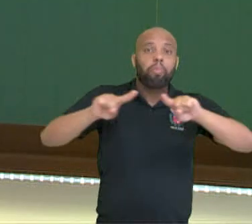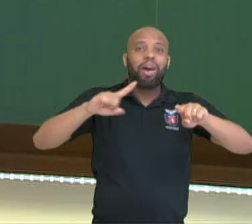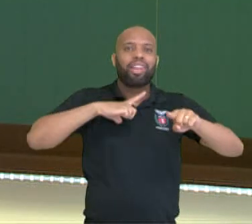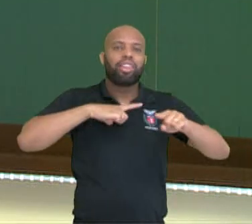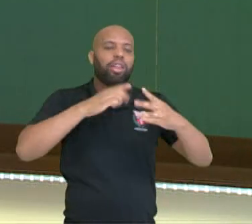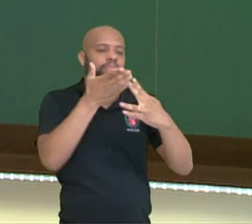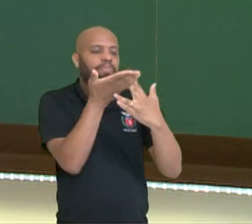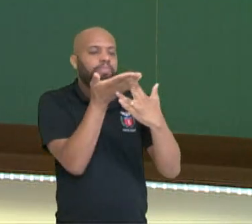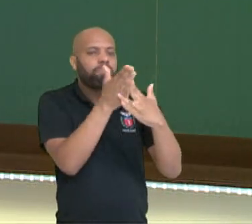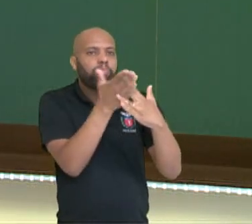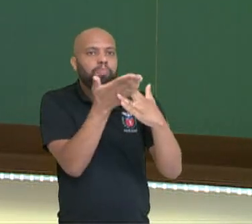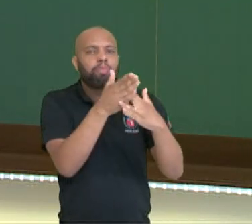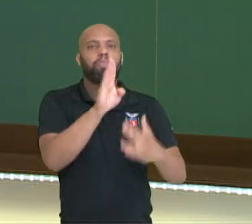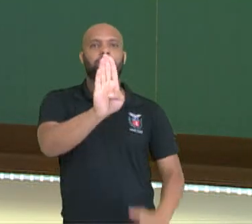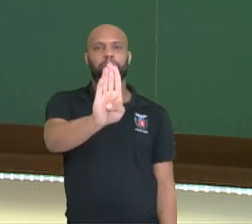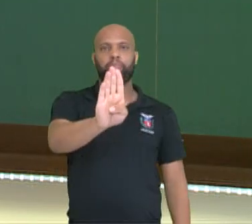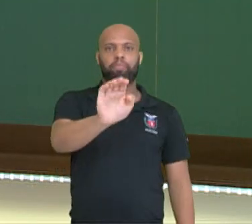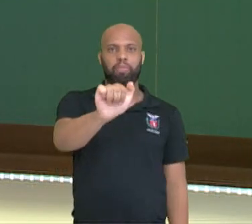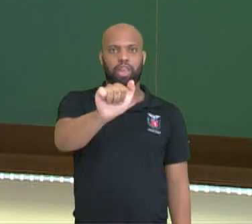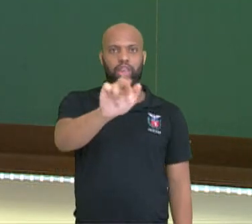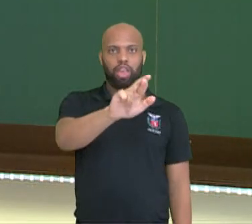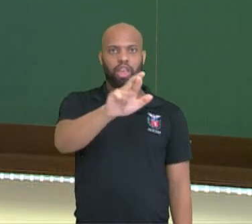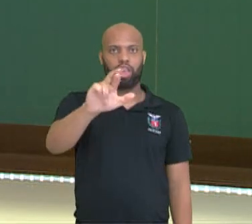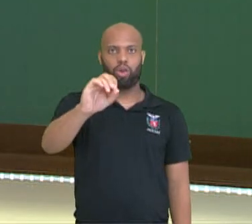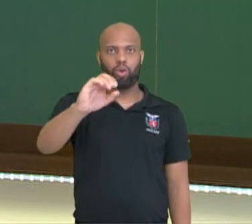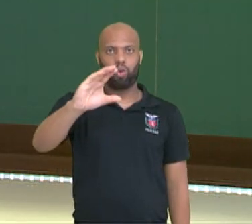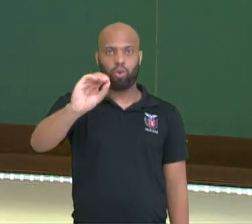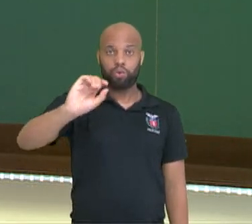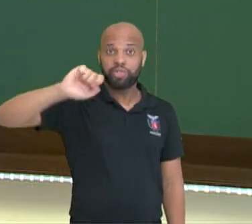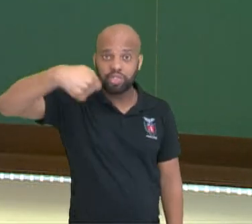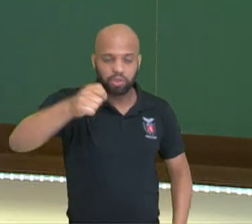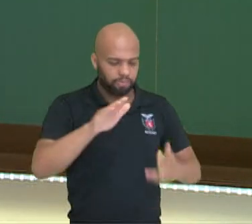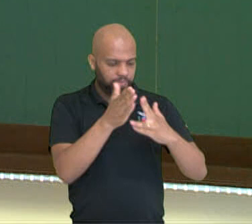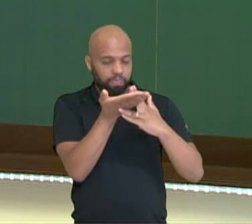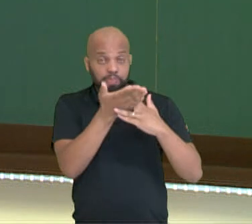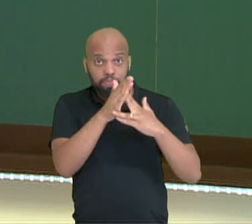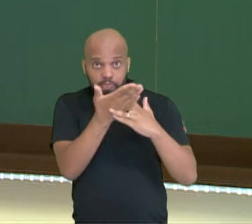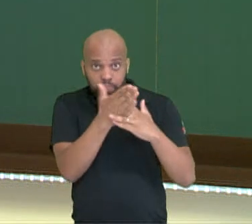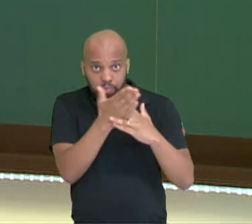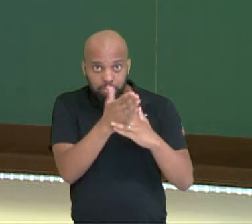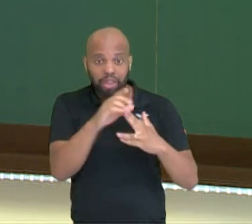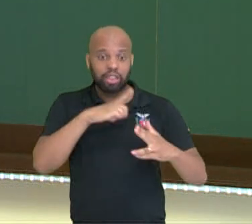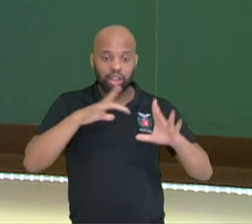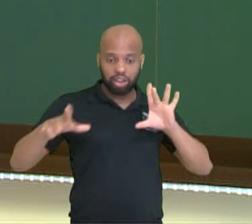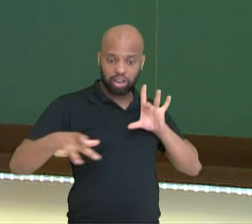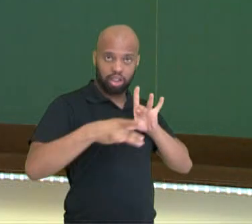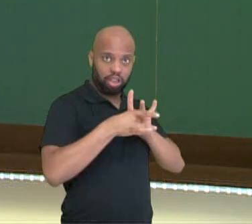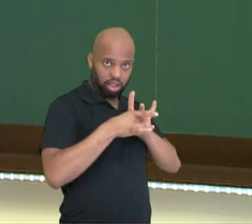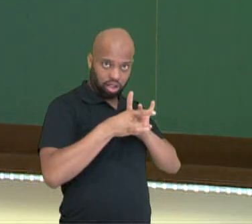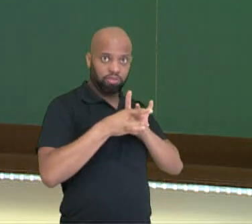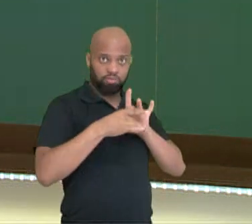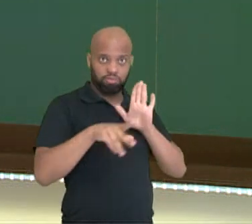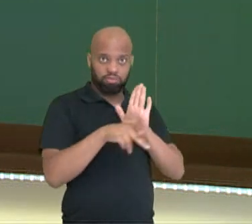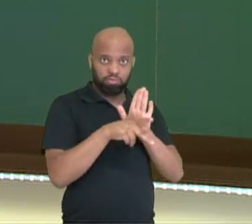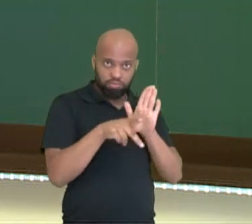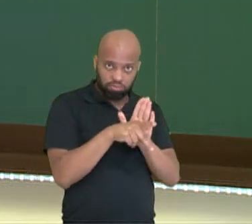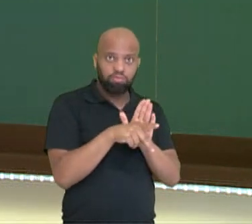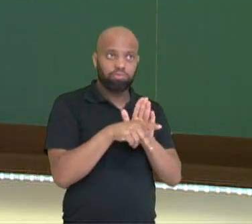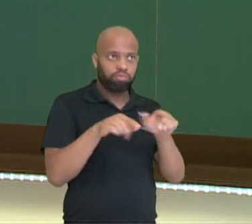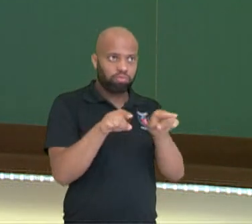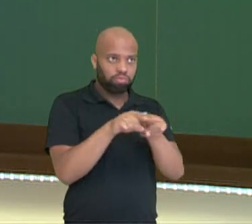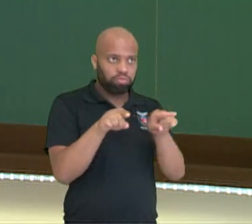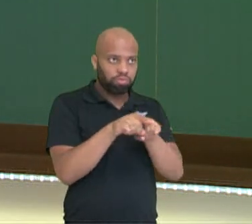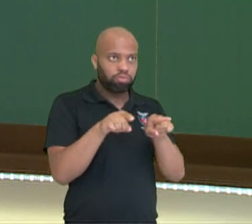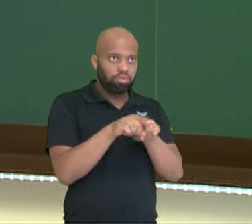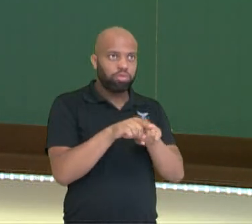obras, da escultura ser vista como um elemento único, tá? Mas no Renascimento fazia parte. Tá? É ligado